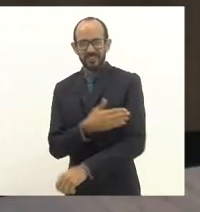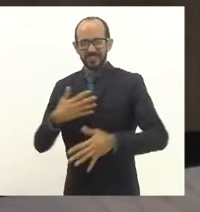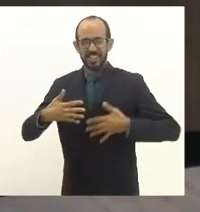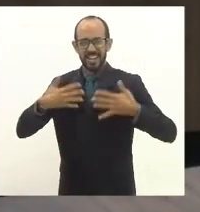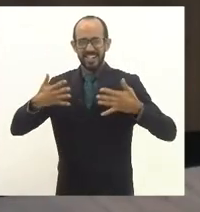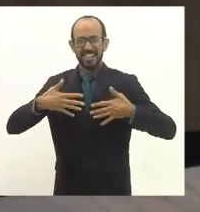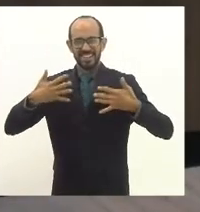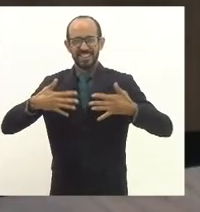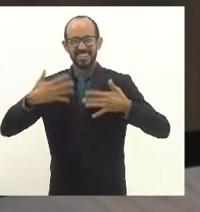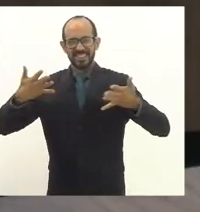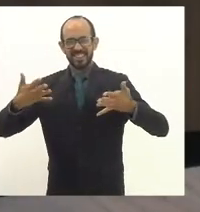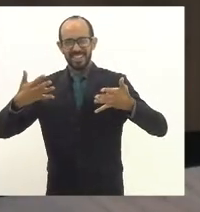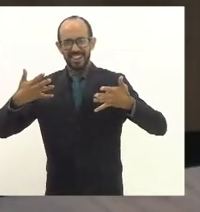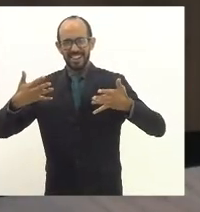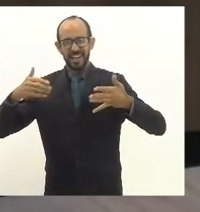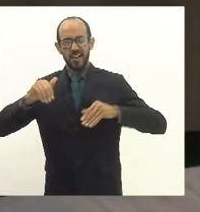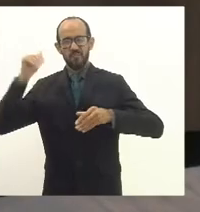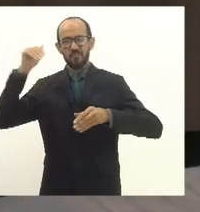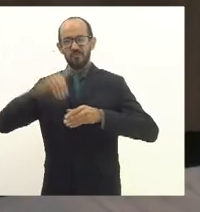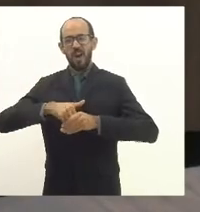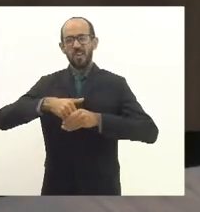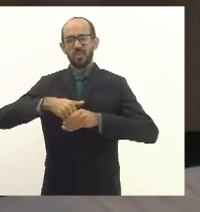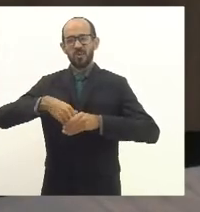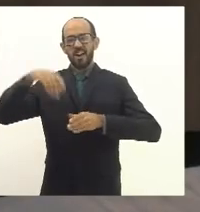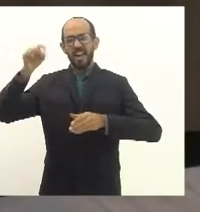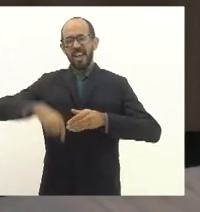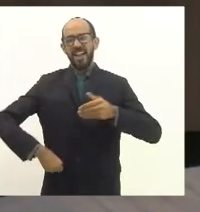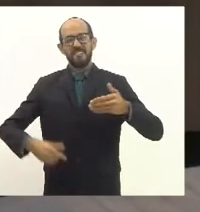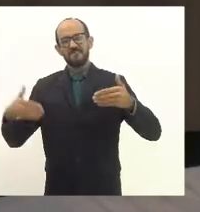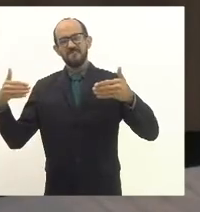muita felicidade. O voto é